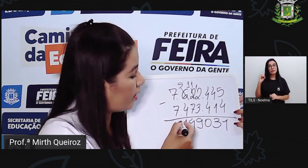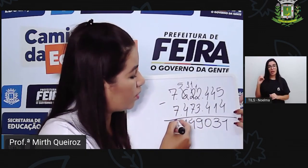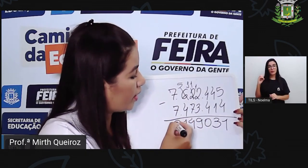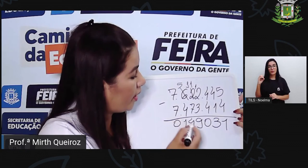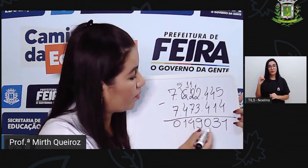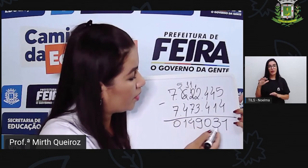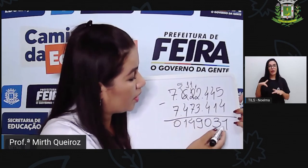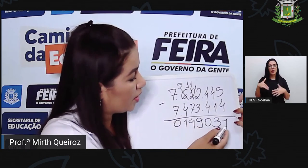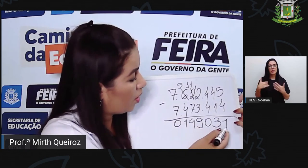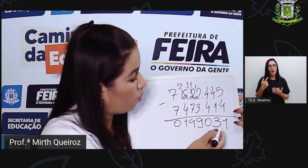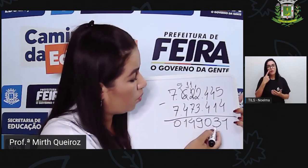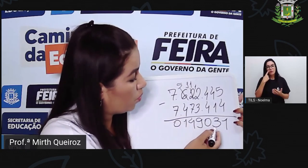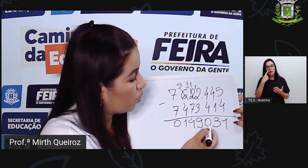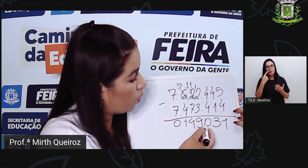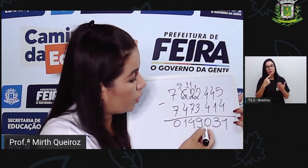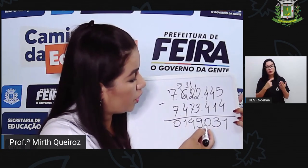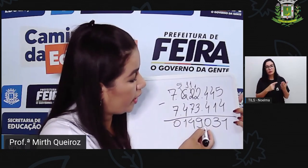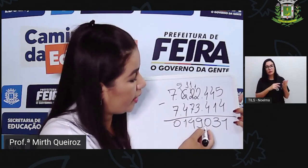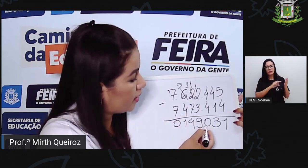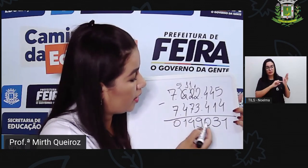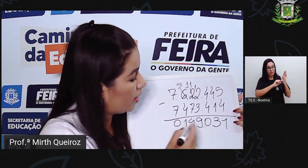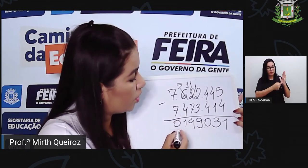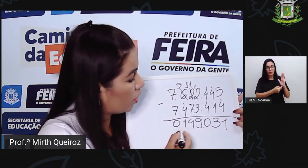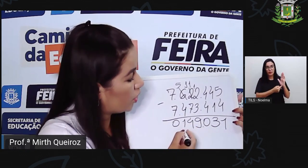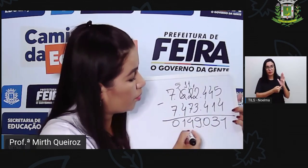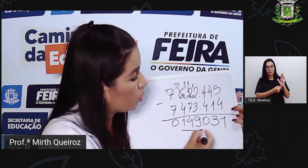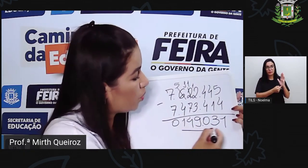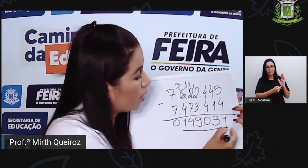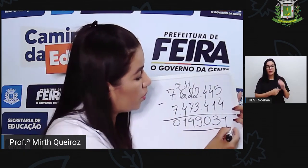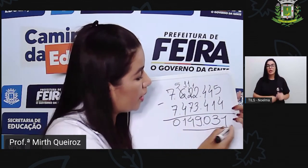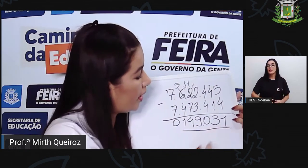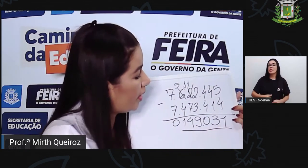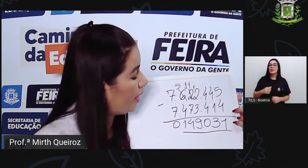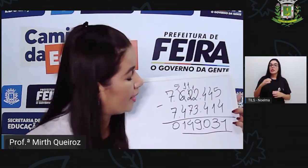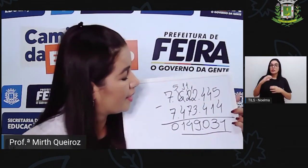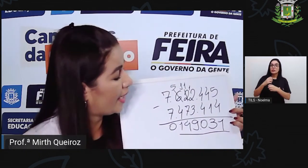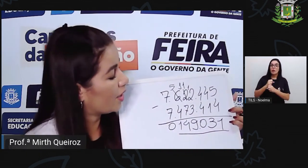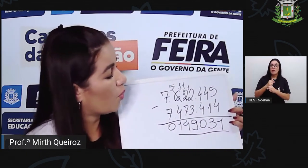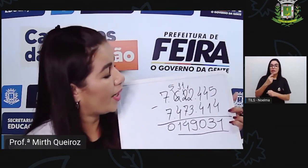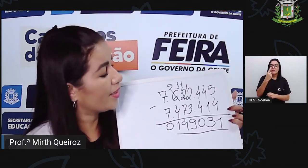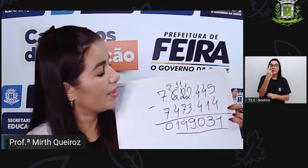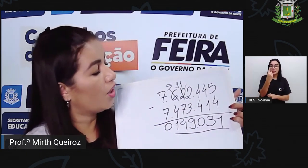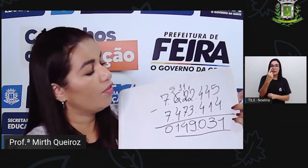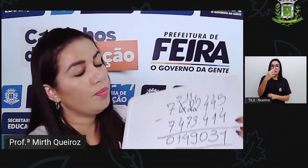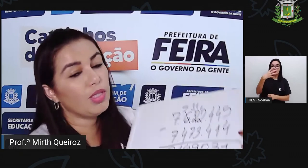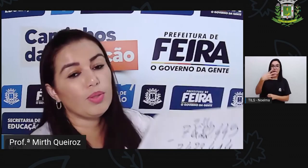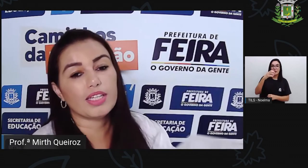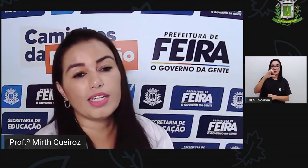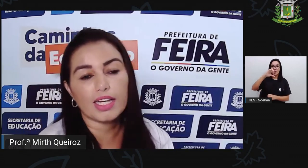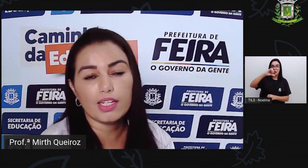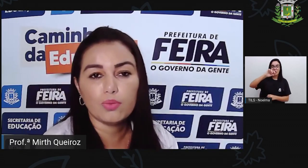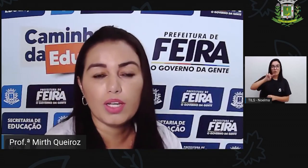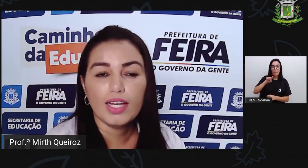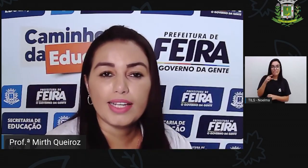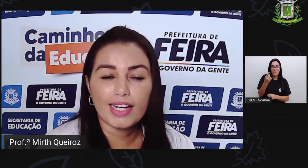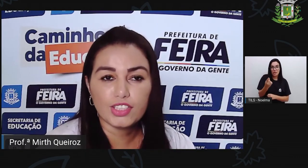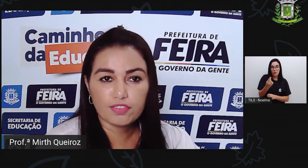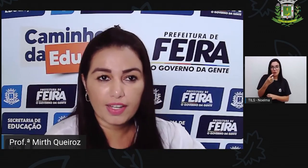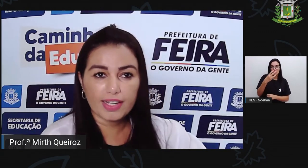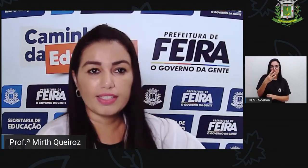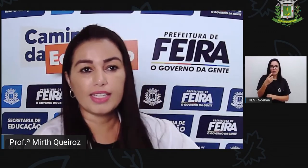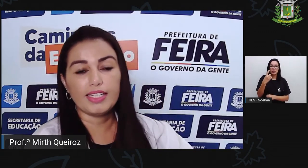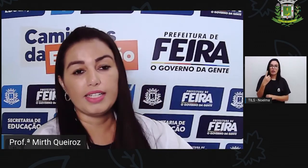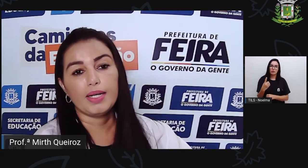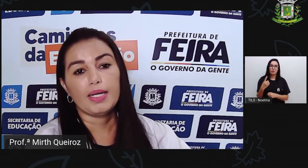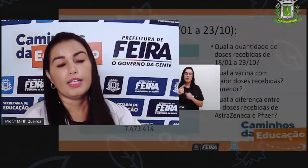0, né? Então, 1, 2, 3. Nós temos quanto aqui? 149.031, que é a